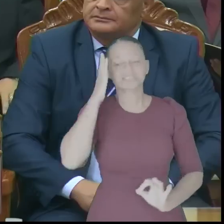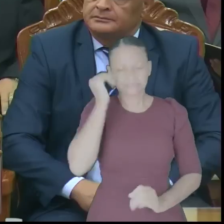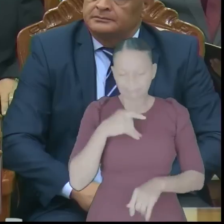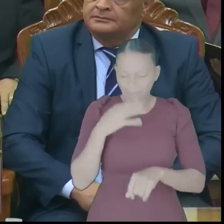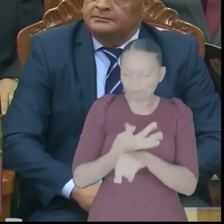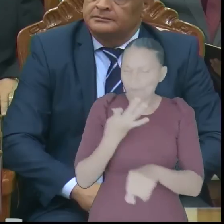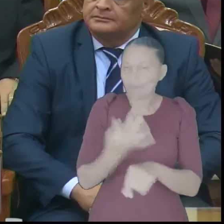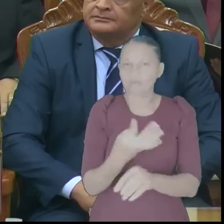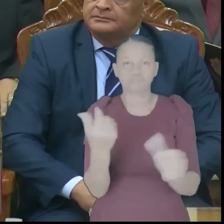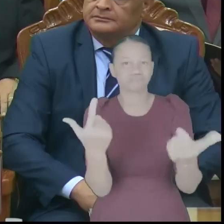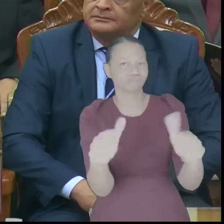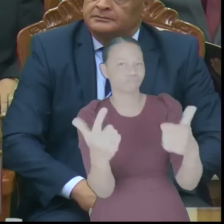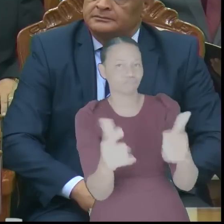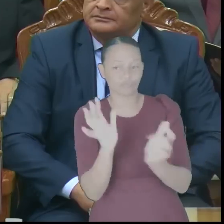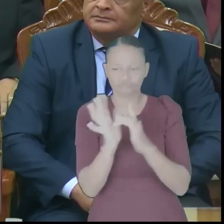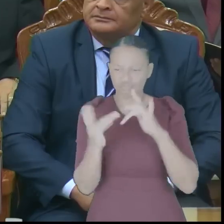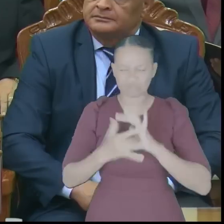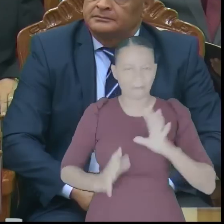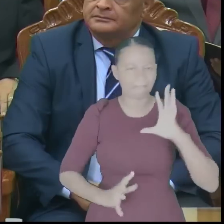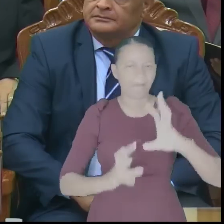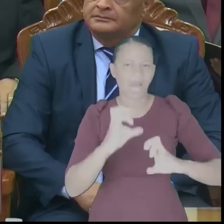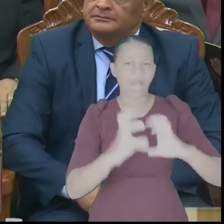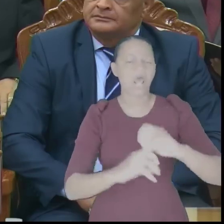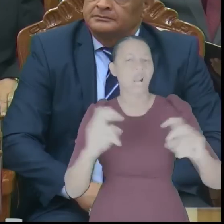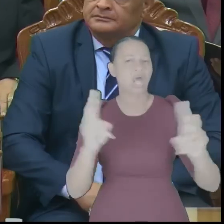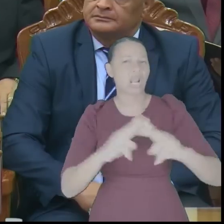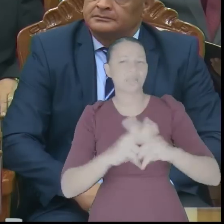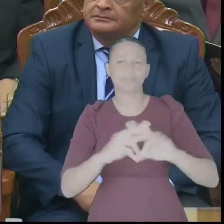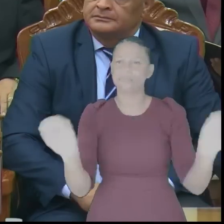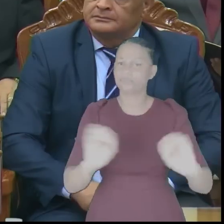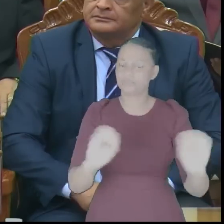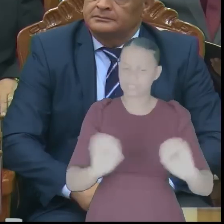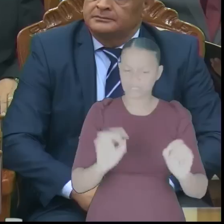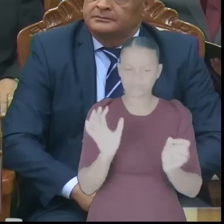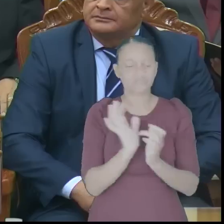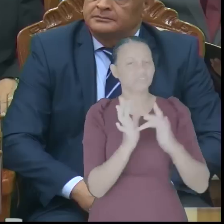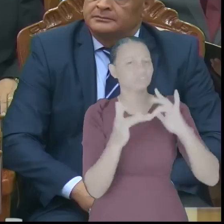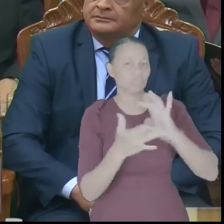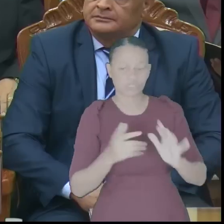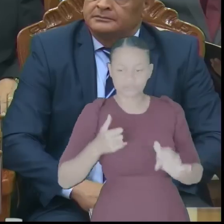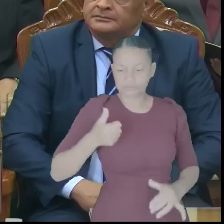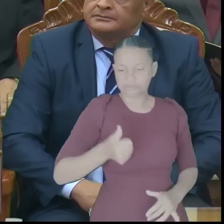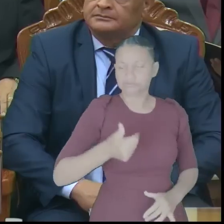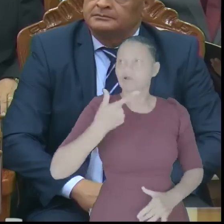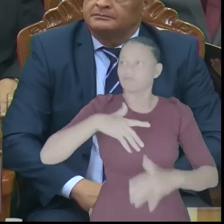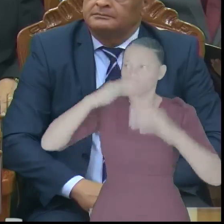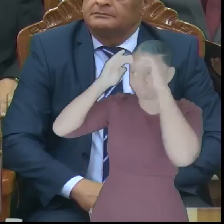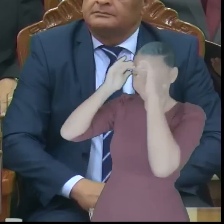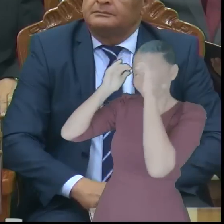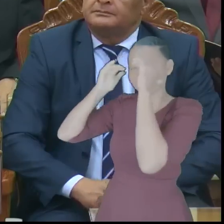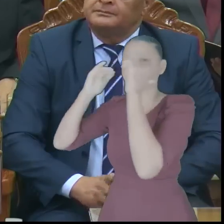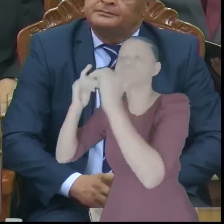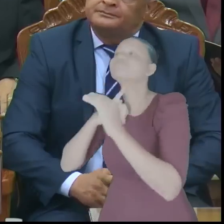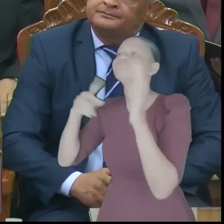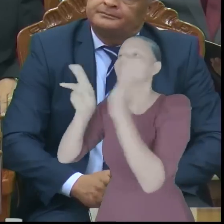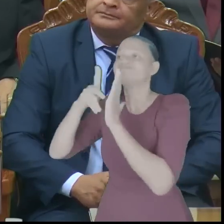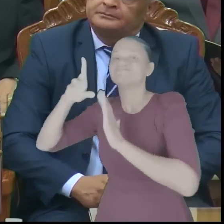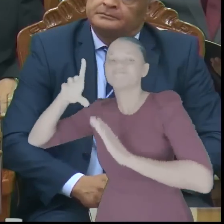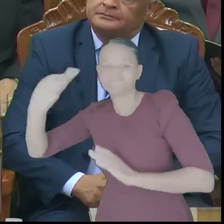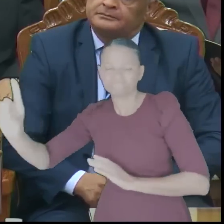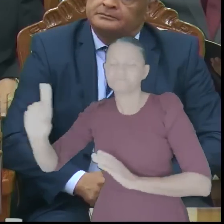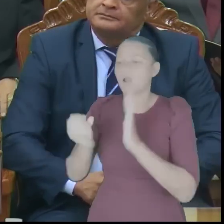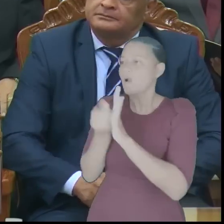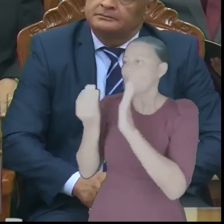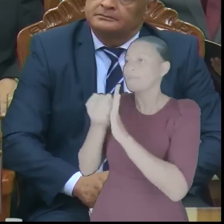pirracento. Jesus, ele não é briguento. Aos 12 anos, ele já está fazendo a obra do Pai, a vontade do Pai, ensinando para doutor